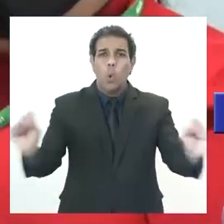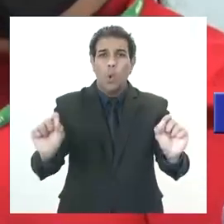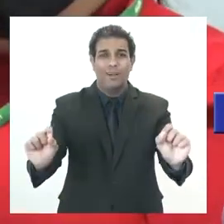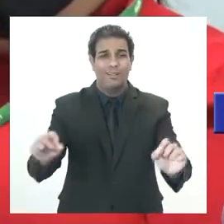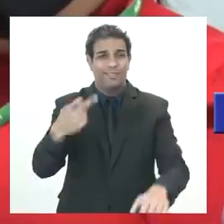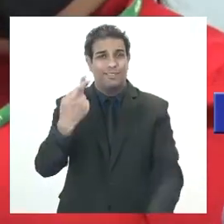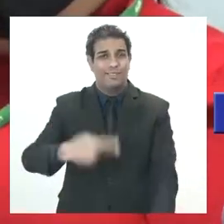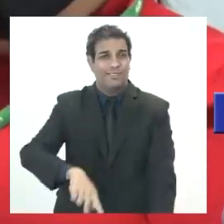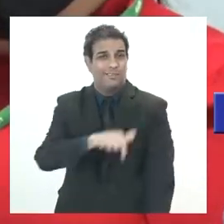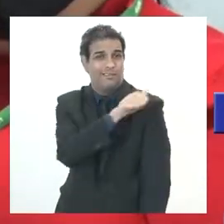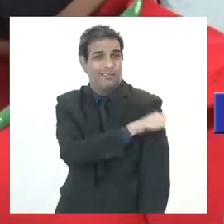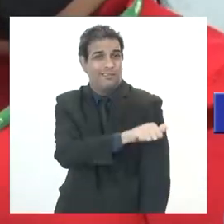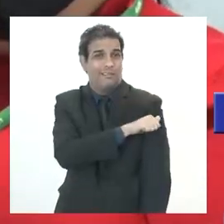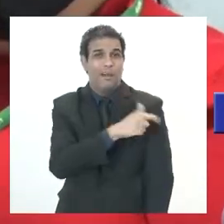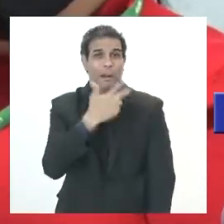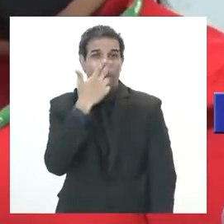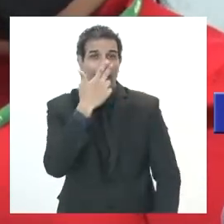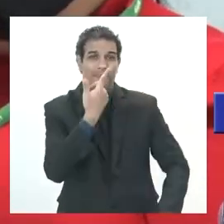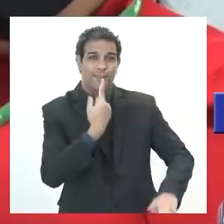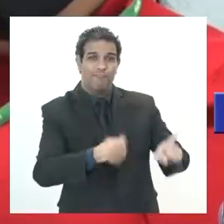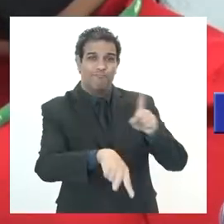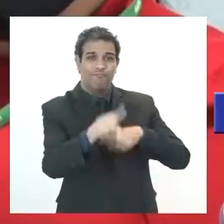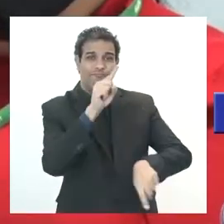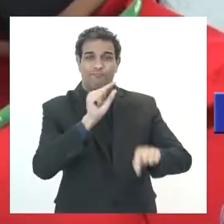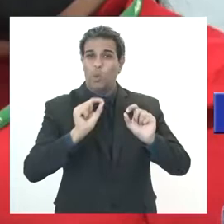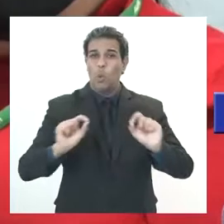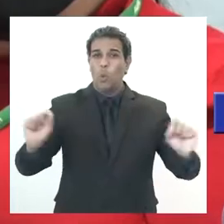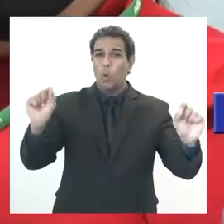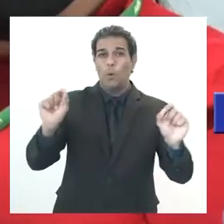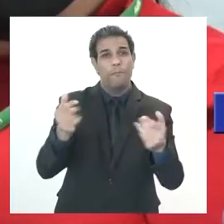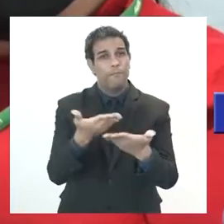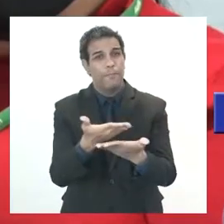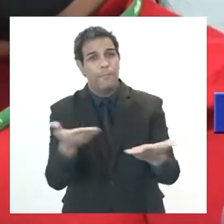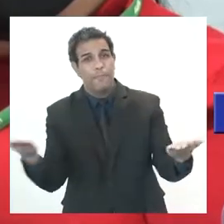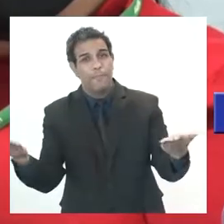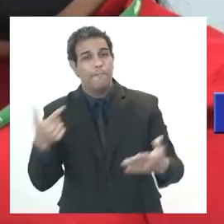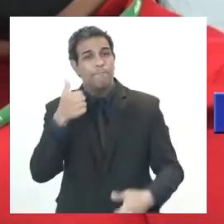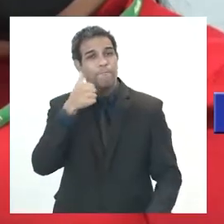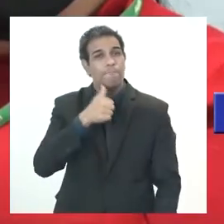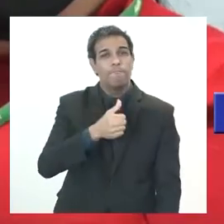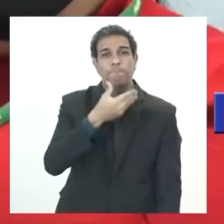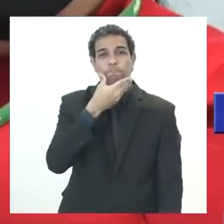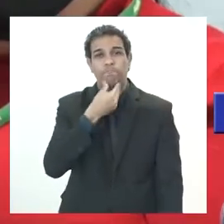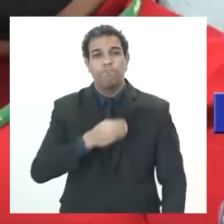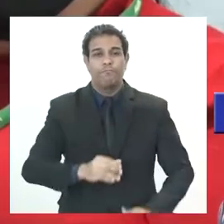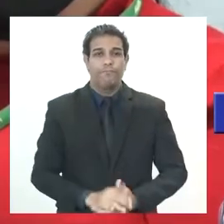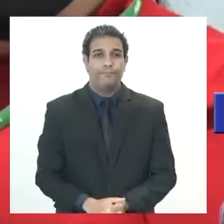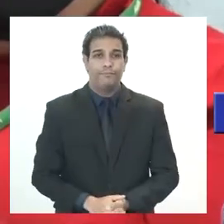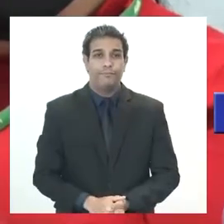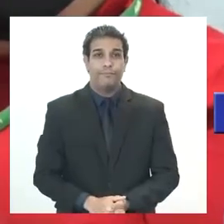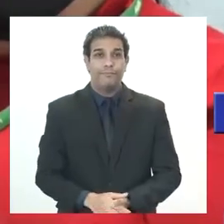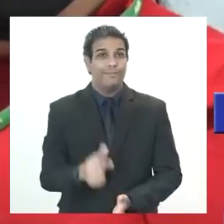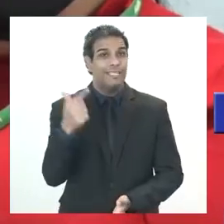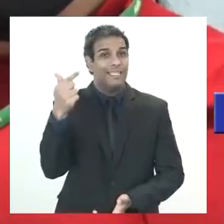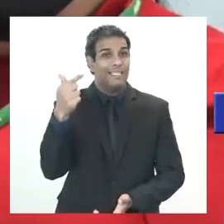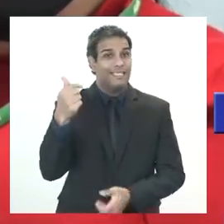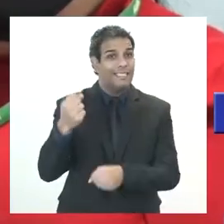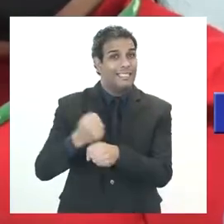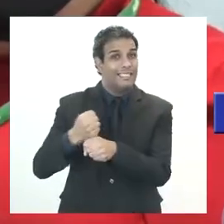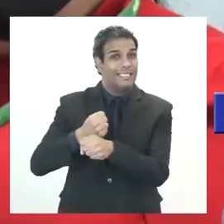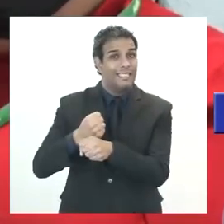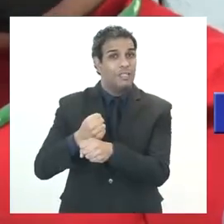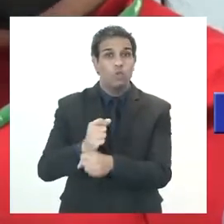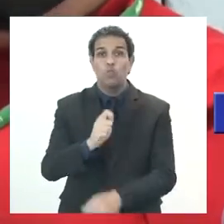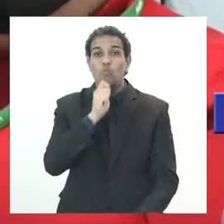estado se desenvolva é razoável senhores e senhoras você ficar sete anos sem